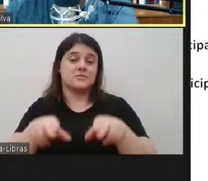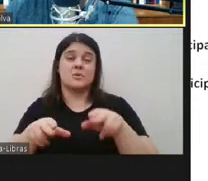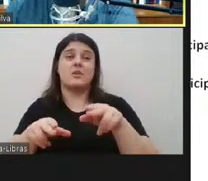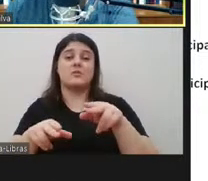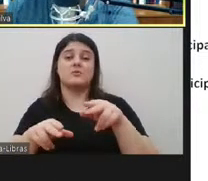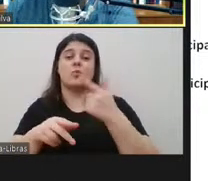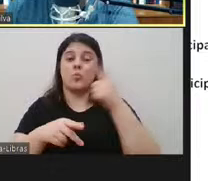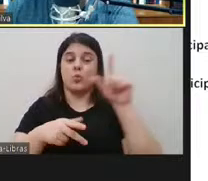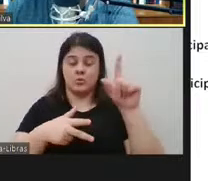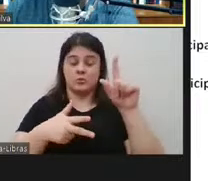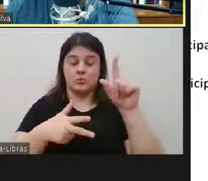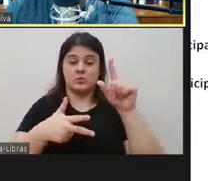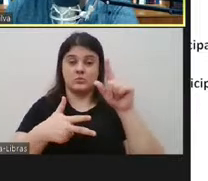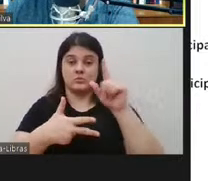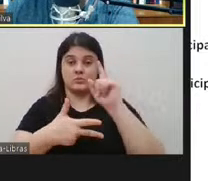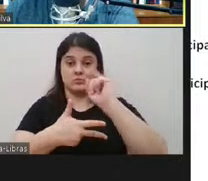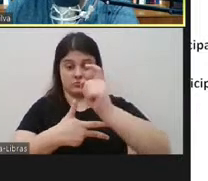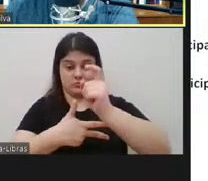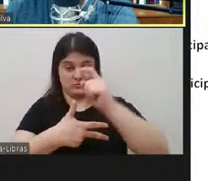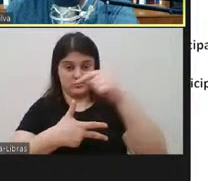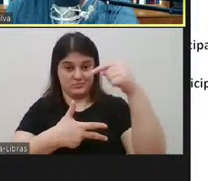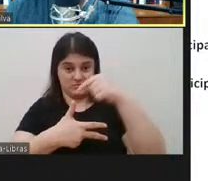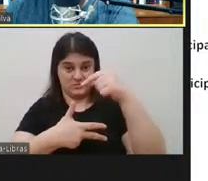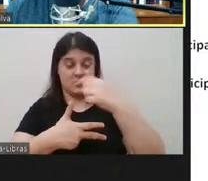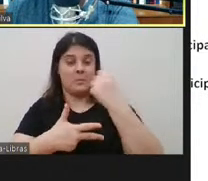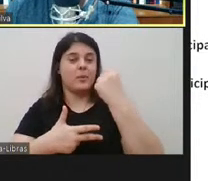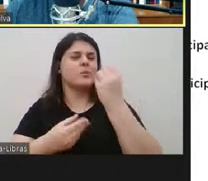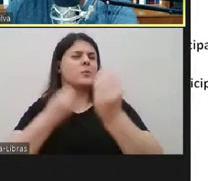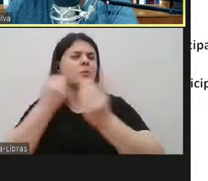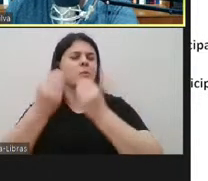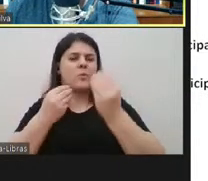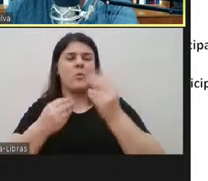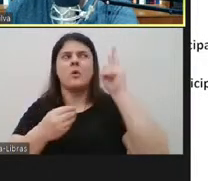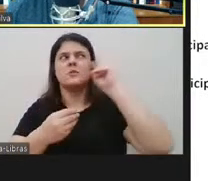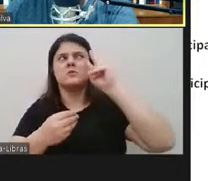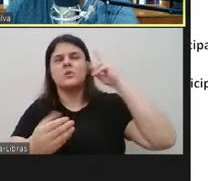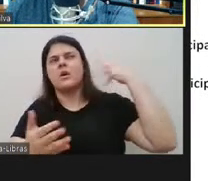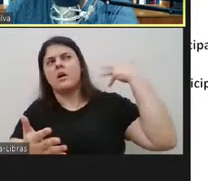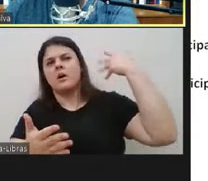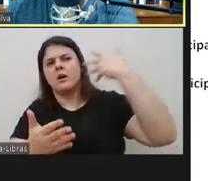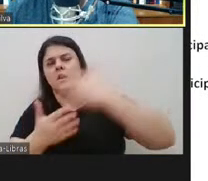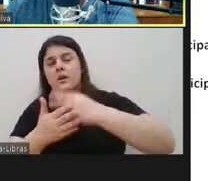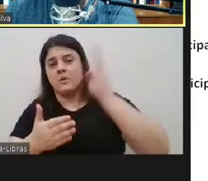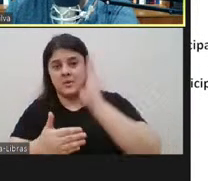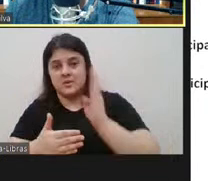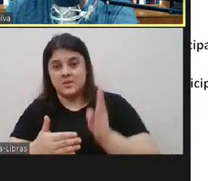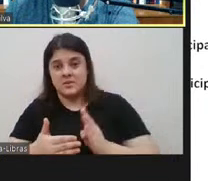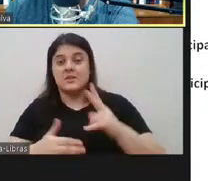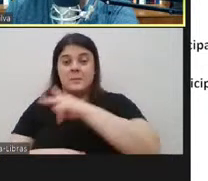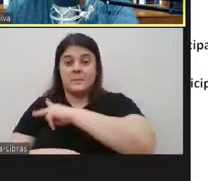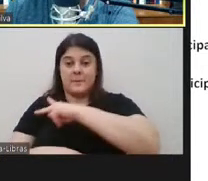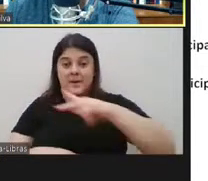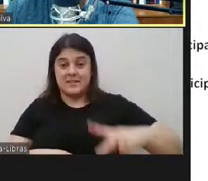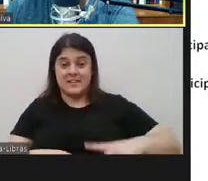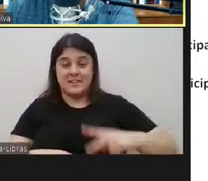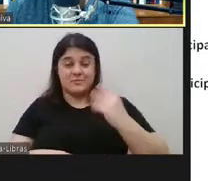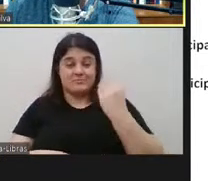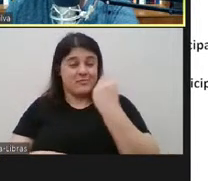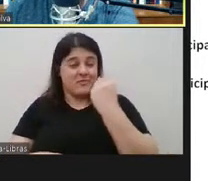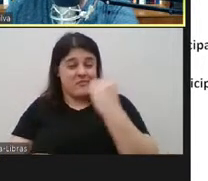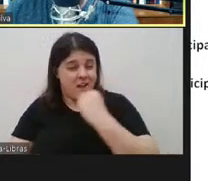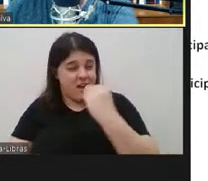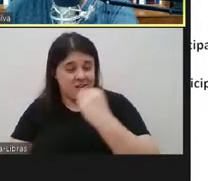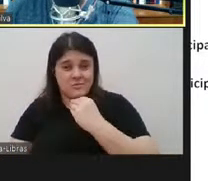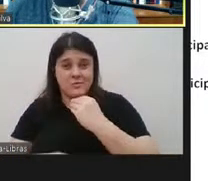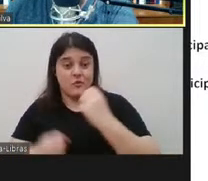nós observamos o outro poder como é o caso do Poder Executivo observamos um histórico brasileiro muito mais de presidentes frágeis